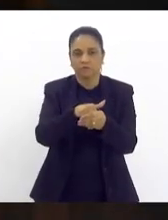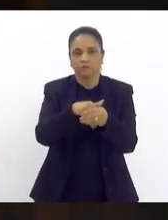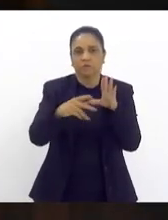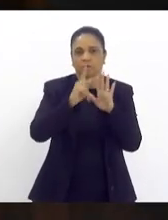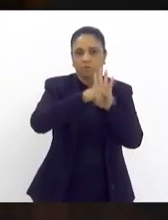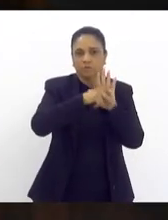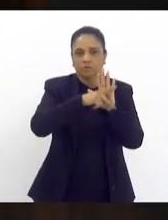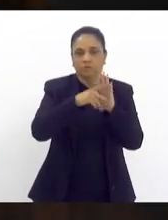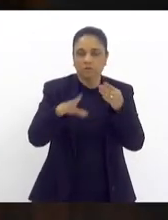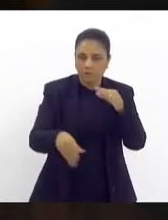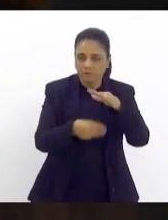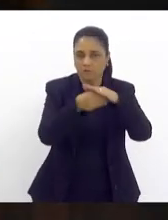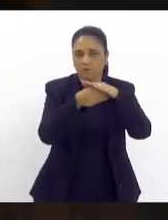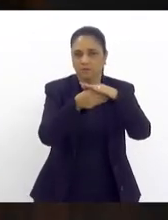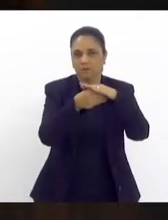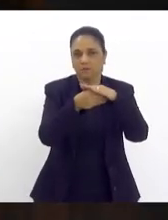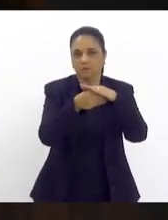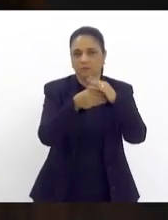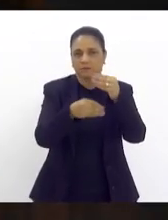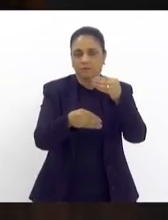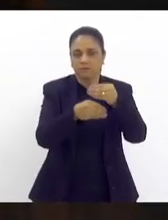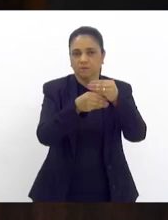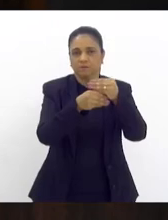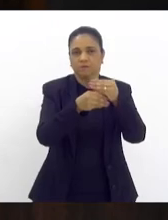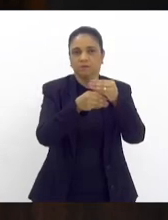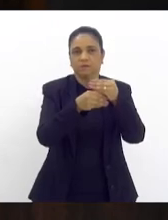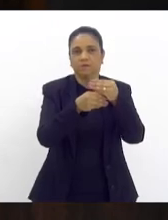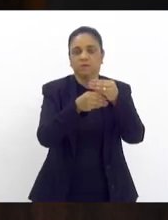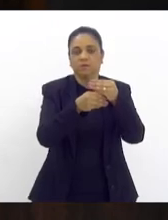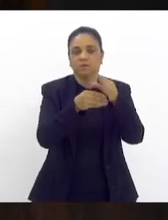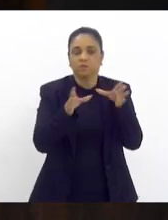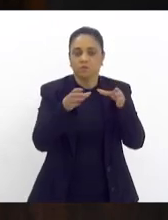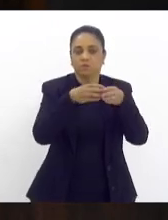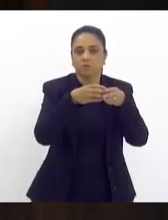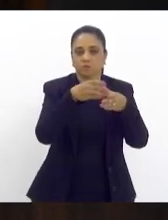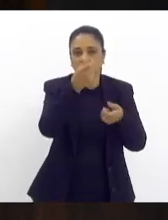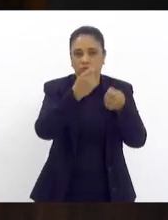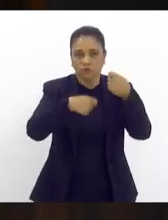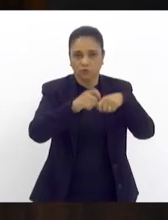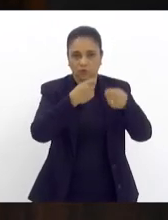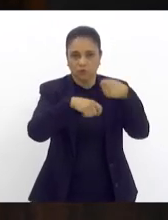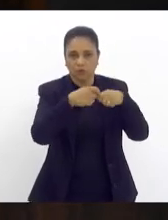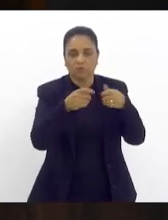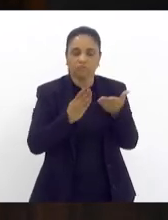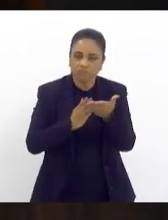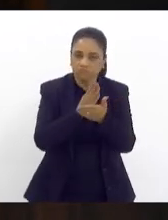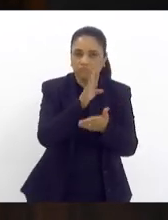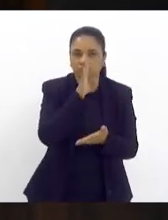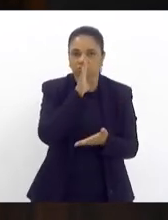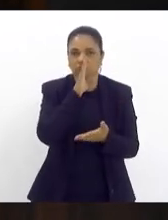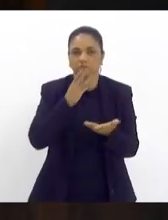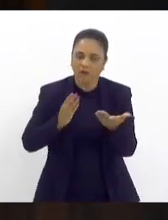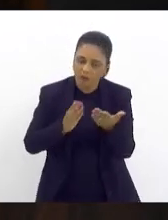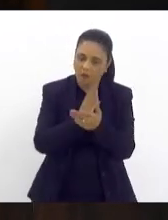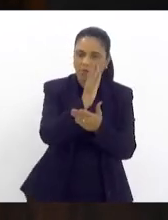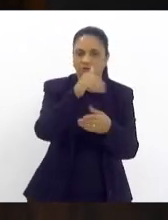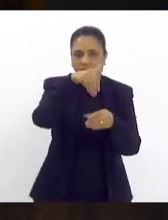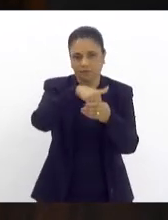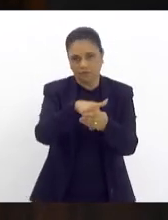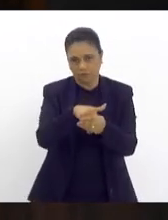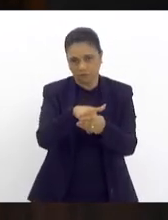as emendas da comissão de Economia pessoas que a prova permanece Como estão aprovado